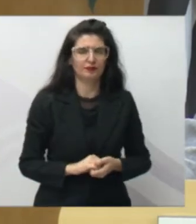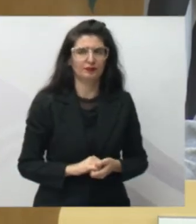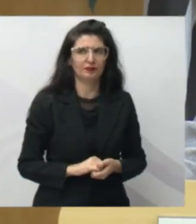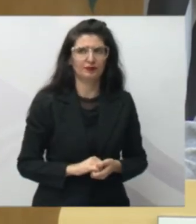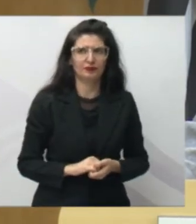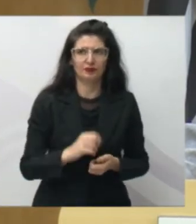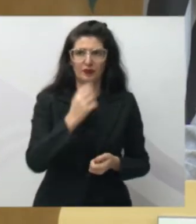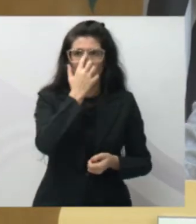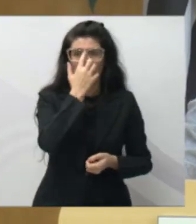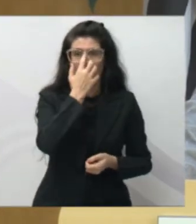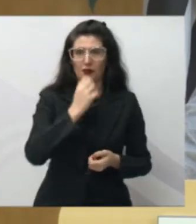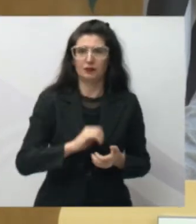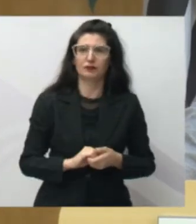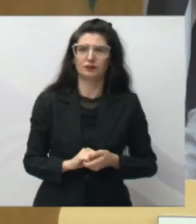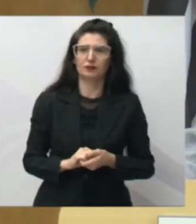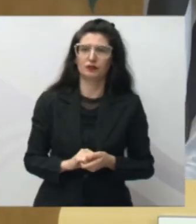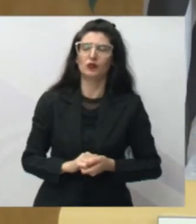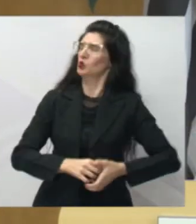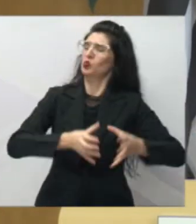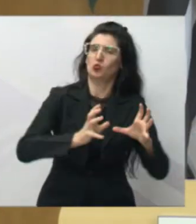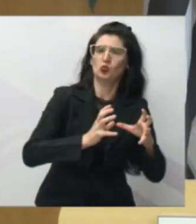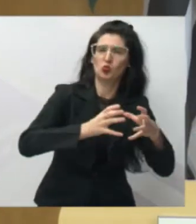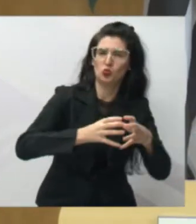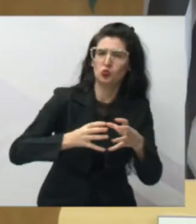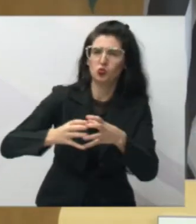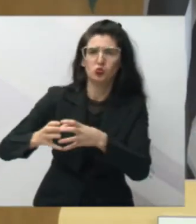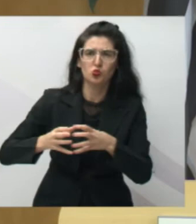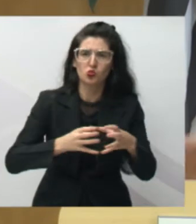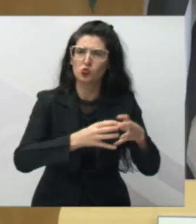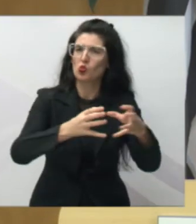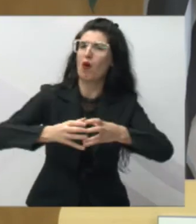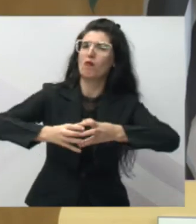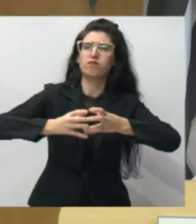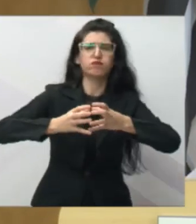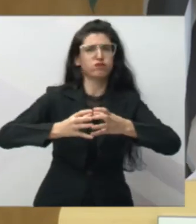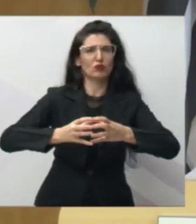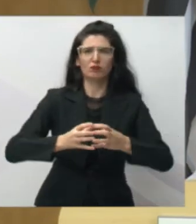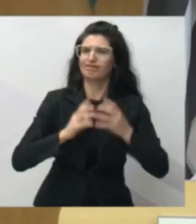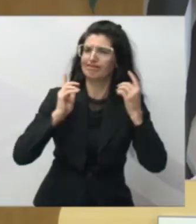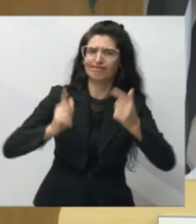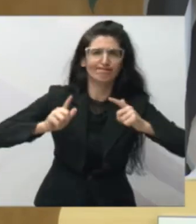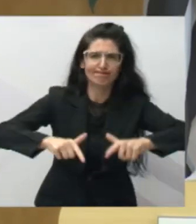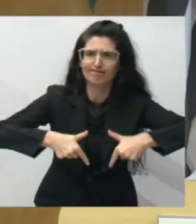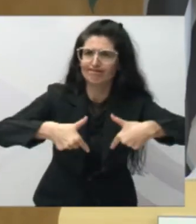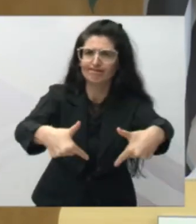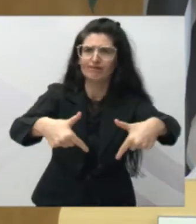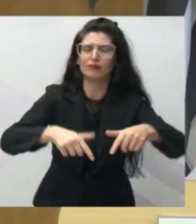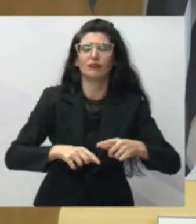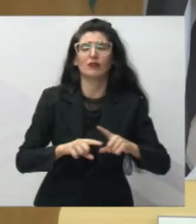fazendo os movimentos, discutindo, e esse é um momento muito difícil, onde a gente